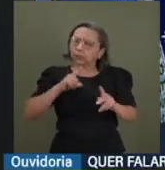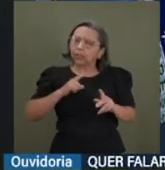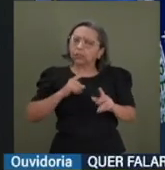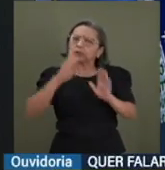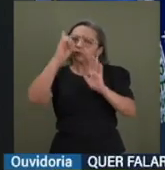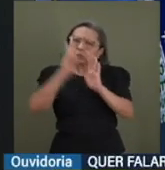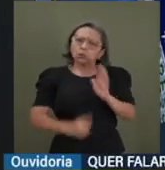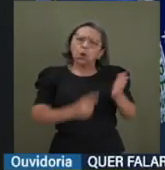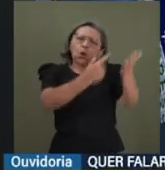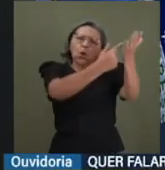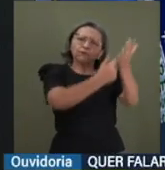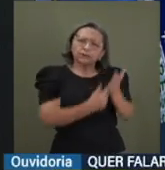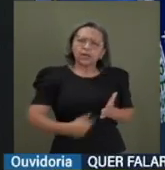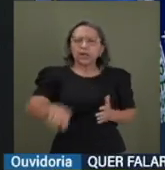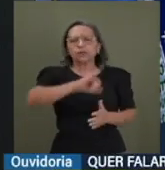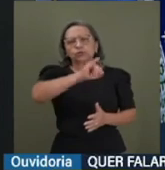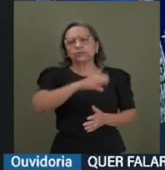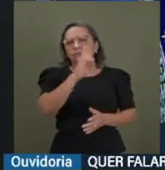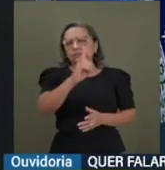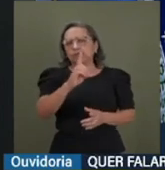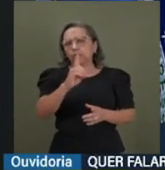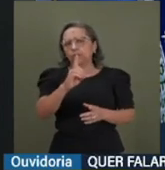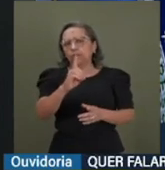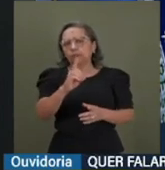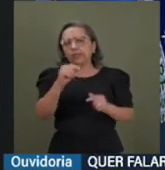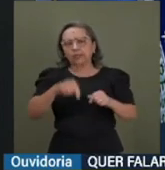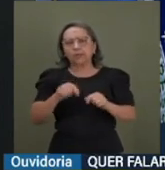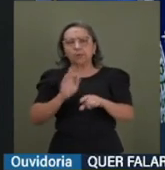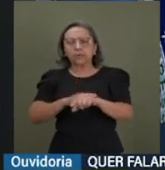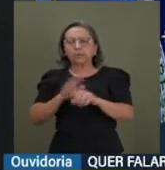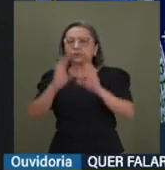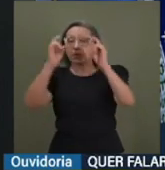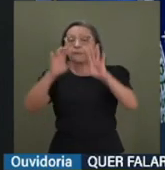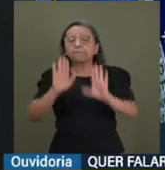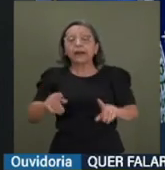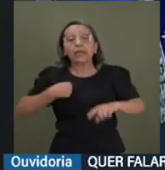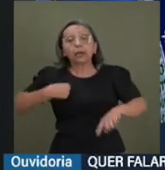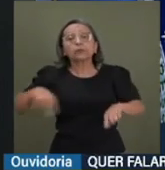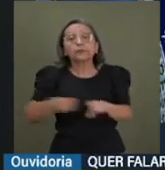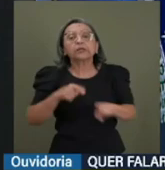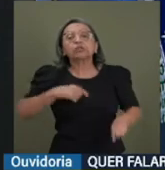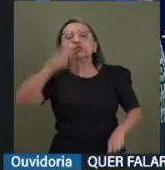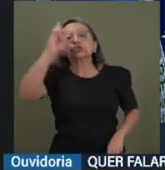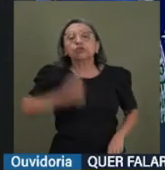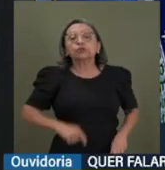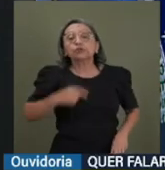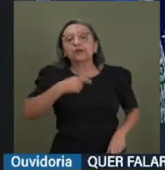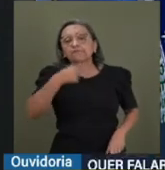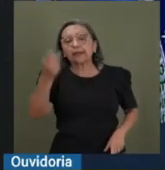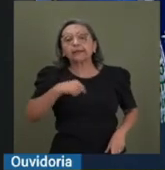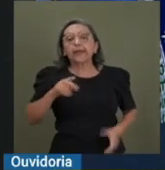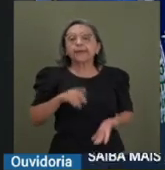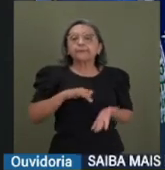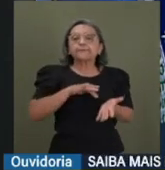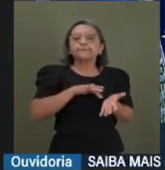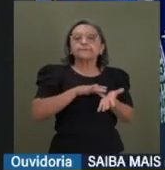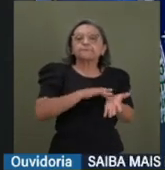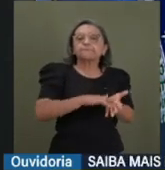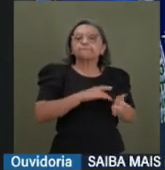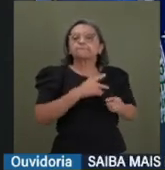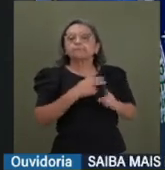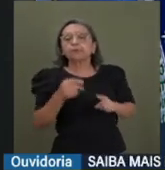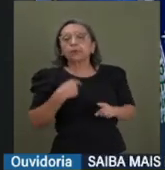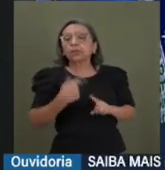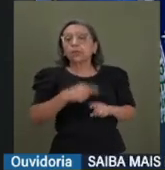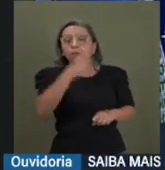do Congresso Nacional. Mas eu também tenho o direito de achar que é outra hipocrisia. Porque se tem um sujeito que nunca lutou pela democracia,